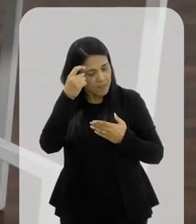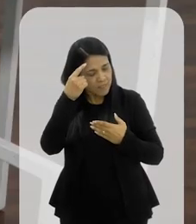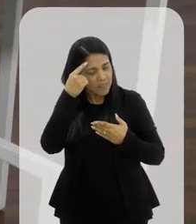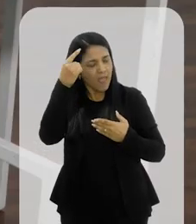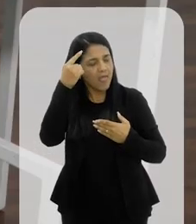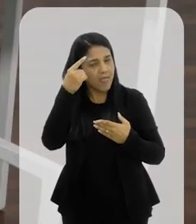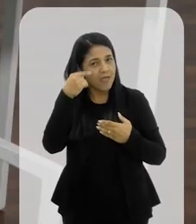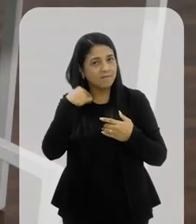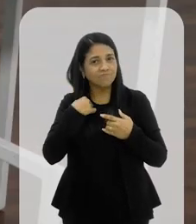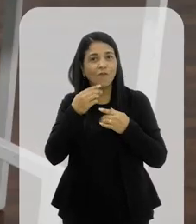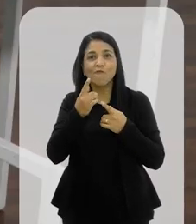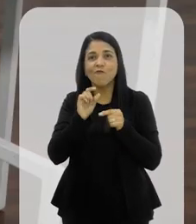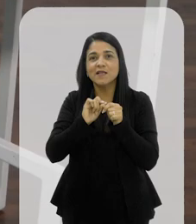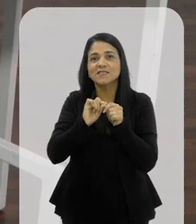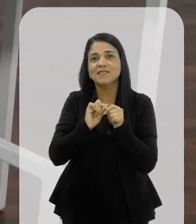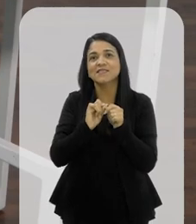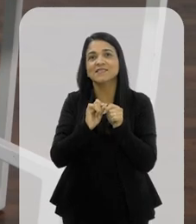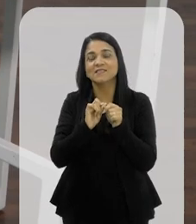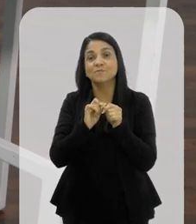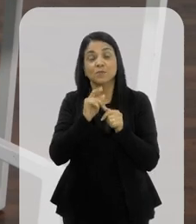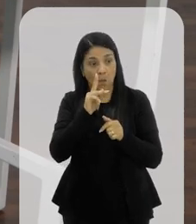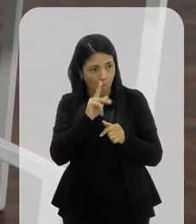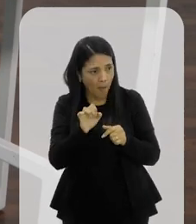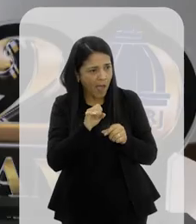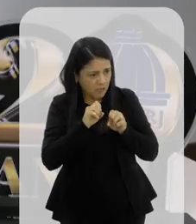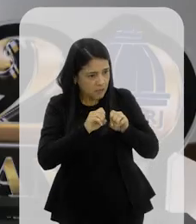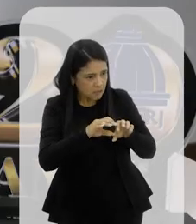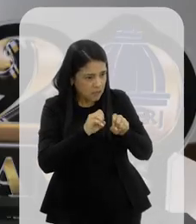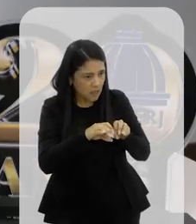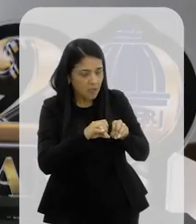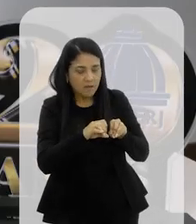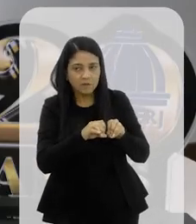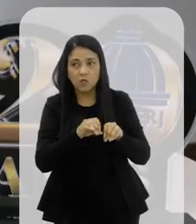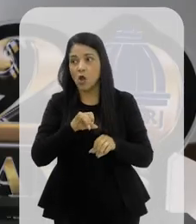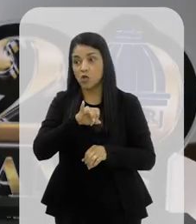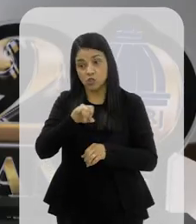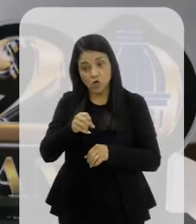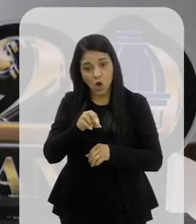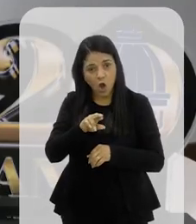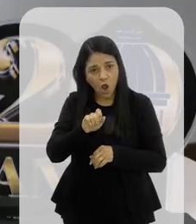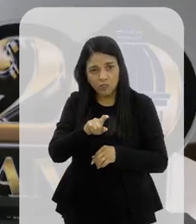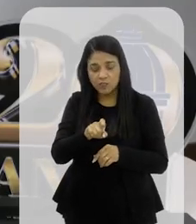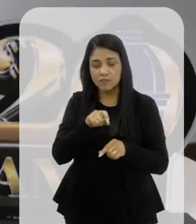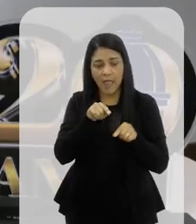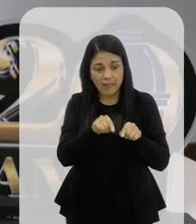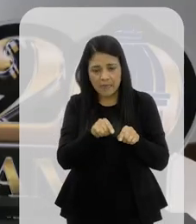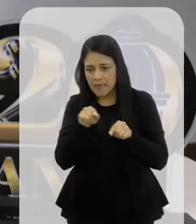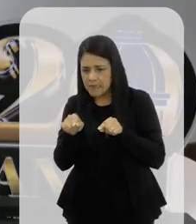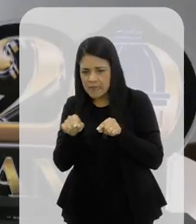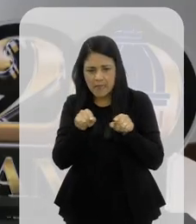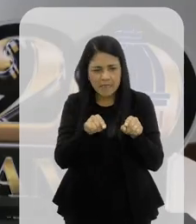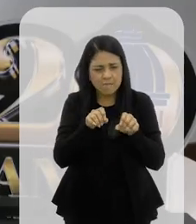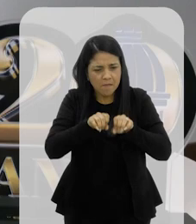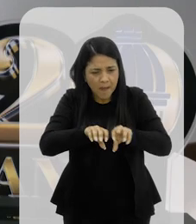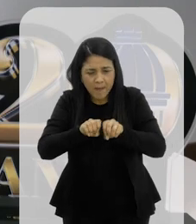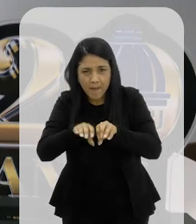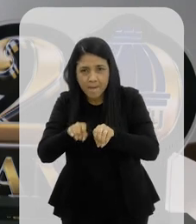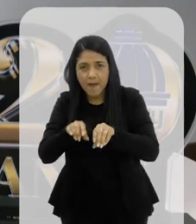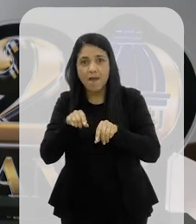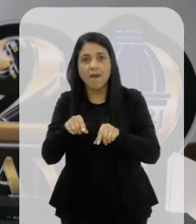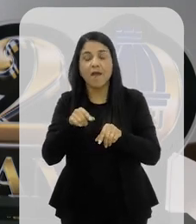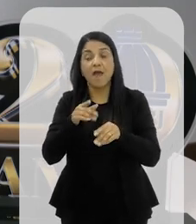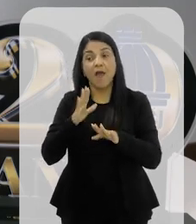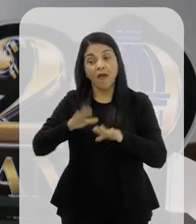né a coisa do fazer exatamente mas o seu pai literalmente te ensinava Olha jorgin é aqui isso aqui é isso isso aqui é aquilo que às vezes